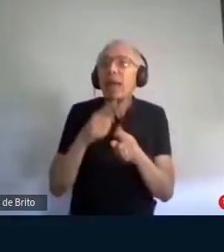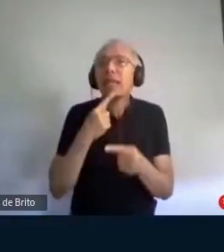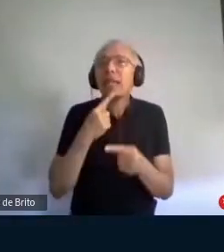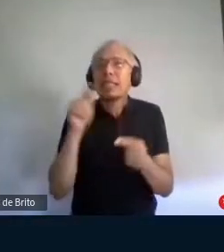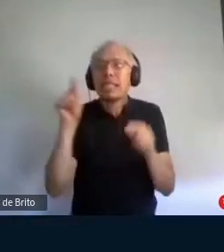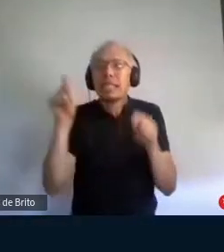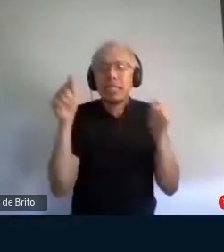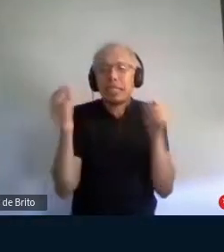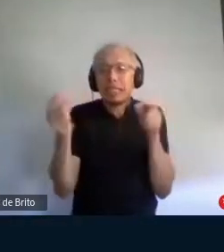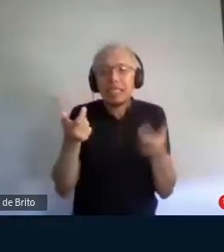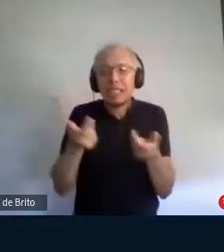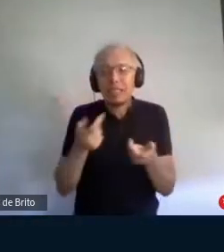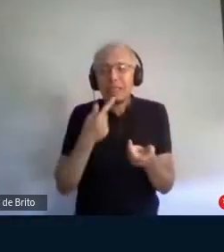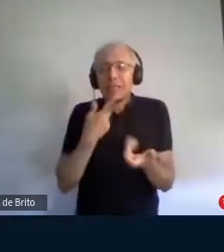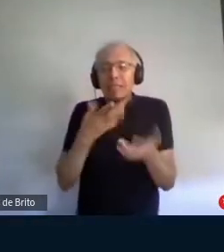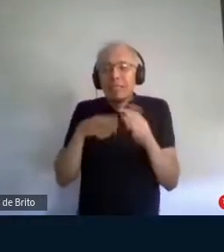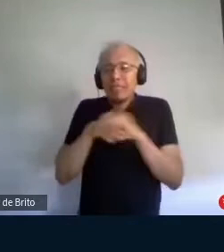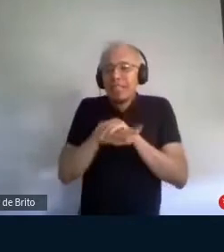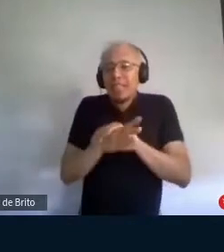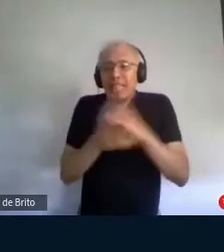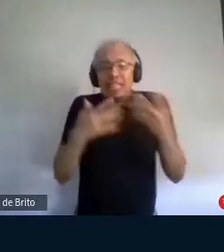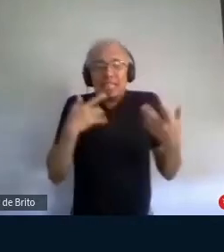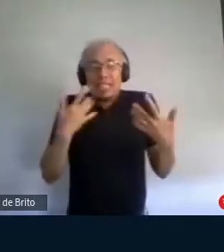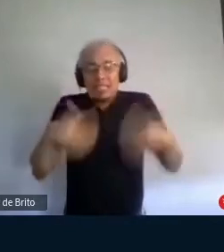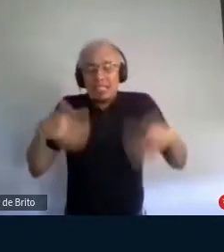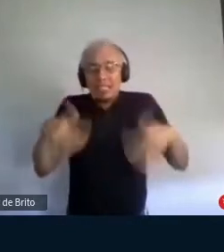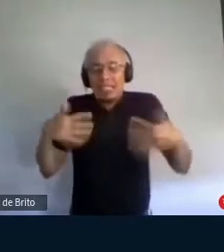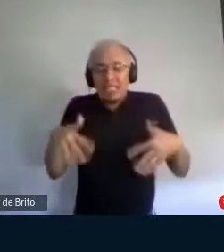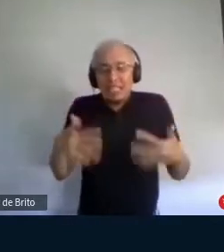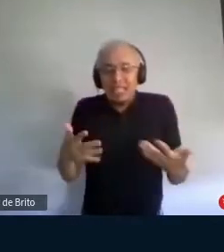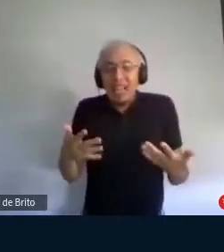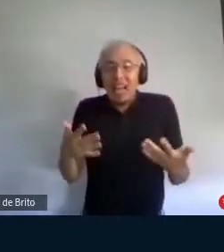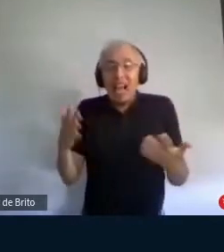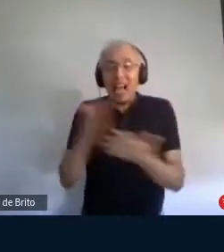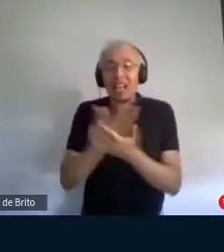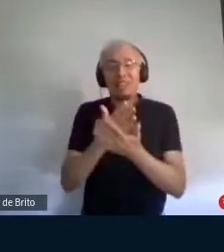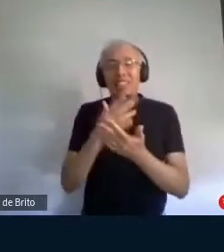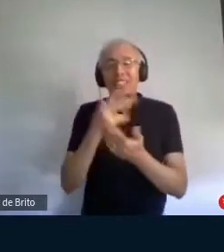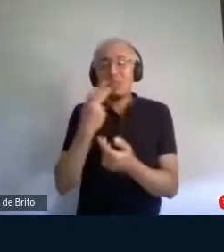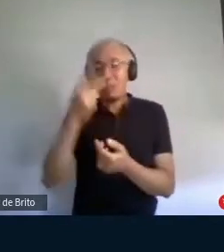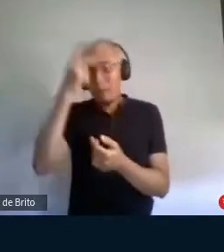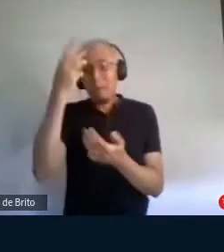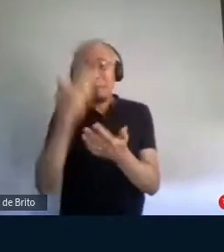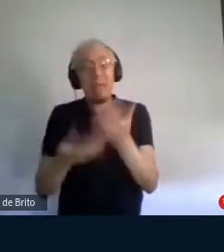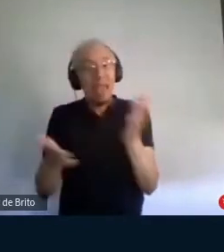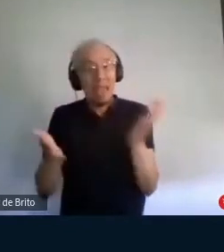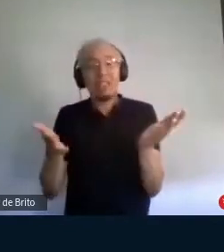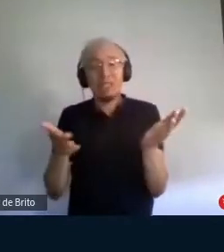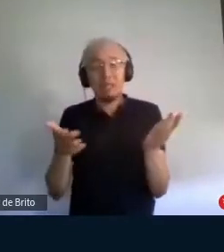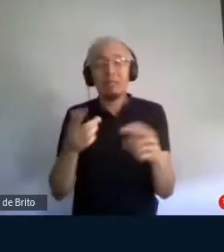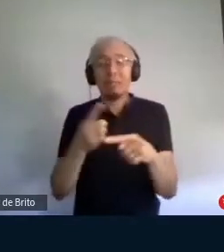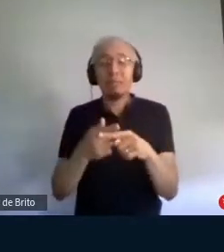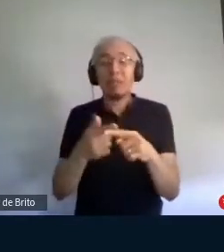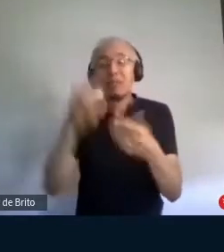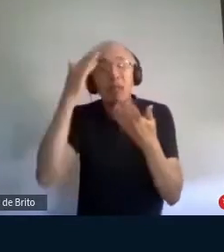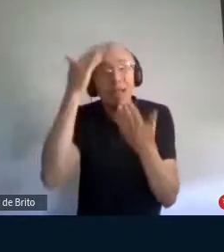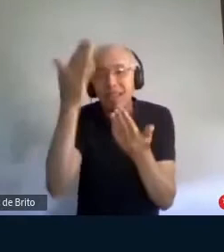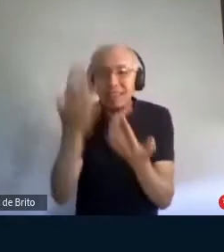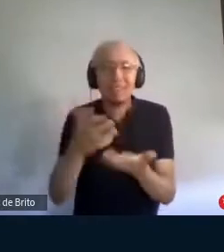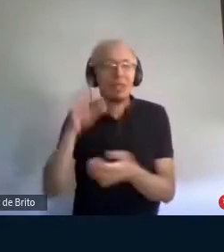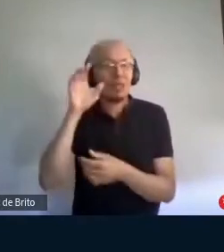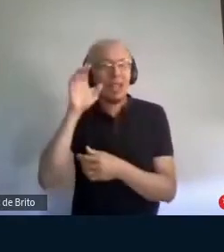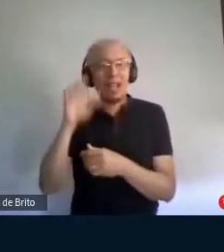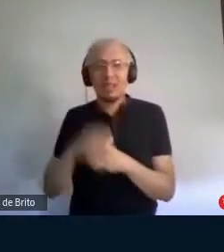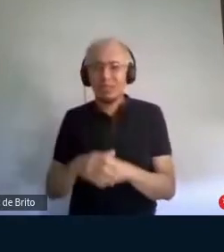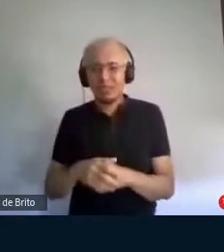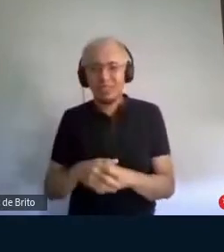que nós temos e que muitas vezes deixamos passar por um longo tempo na escrita. Então, agradeço muito, Carlos.